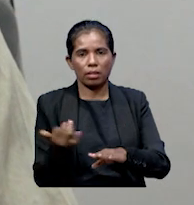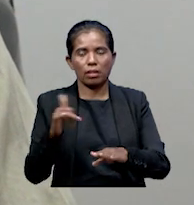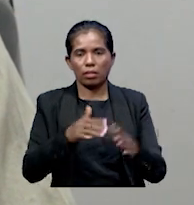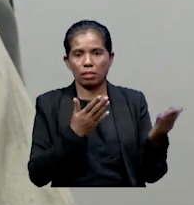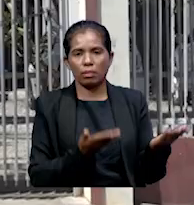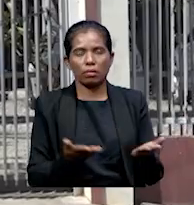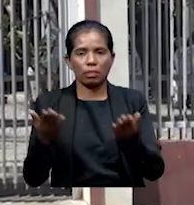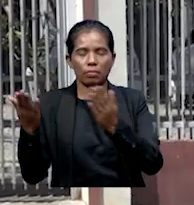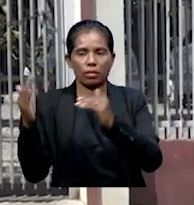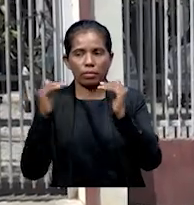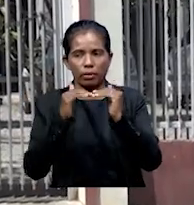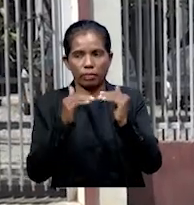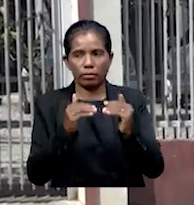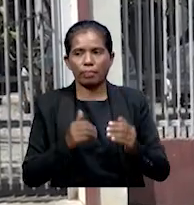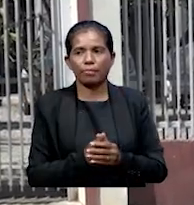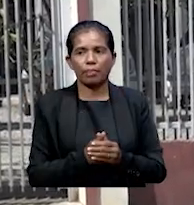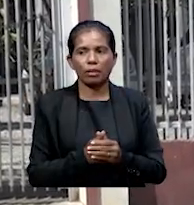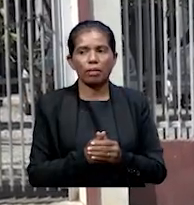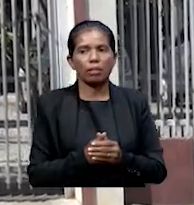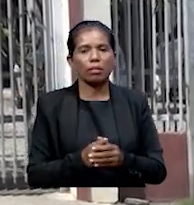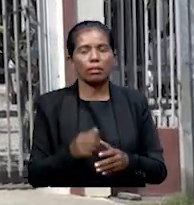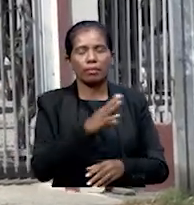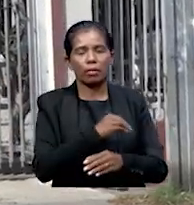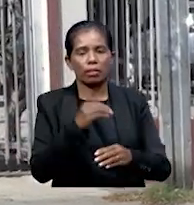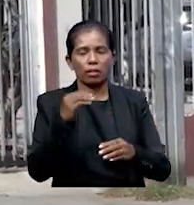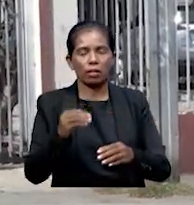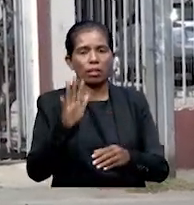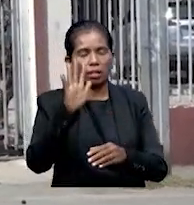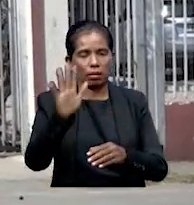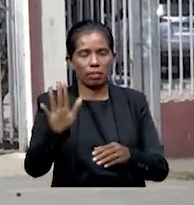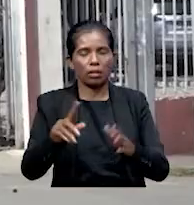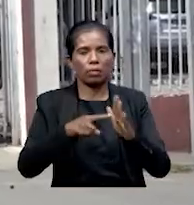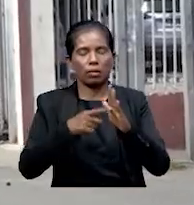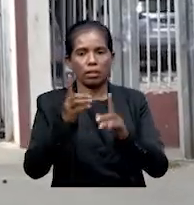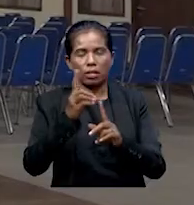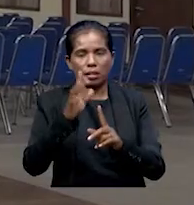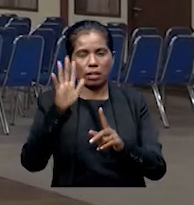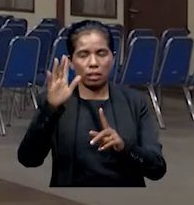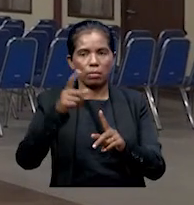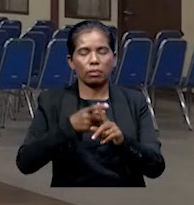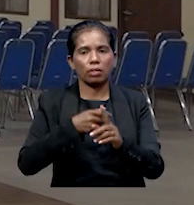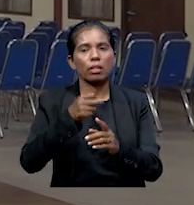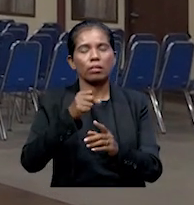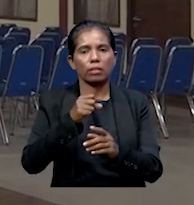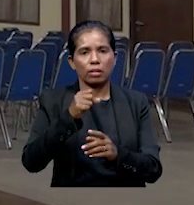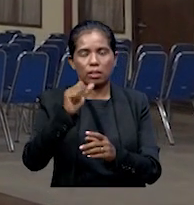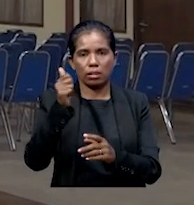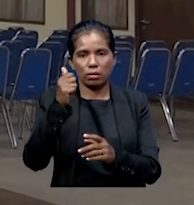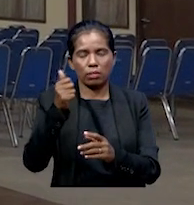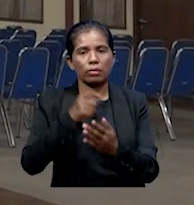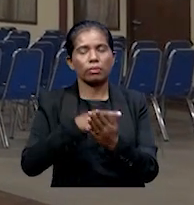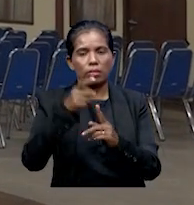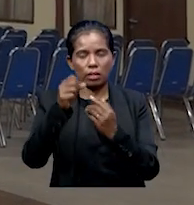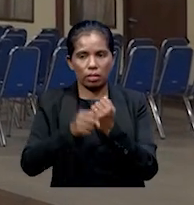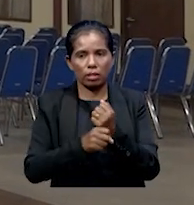do Congresso. Congresso Partido Fretilin, Badalimané, Sehahu e Halorongualo, Toloron Sanulo, Fulan Setembro, Tinané, no Sehalau e